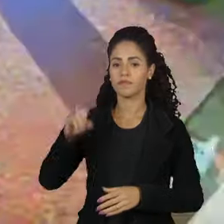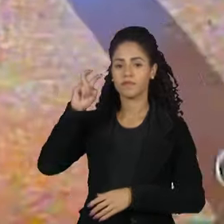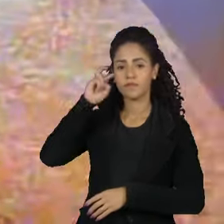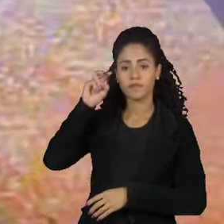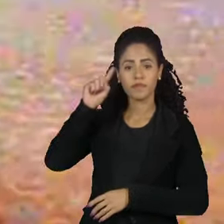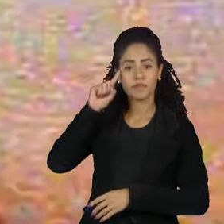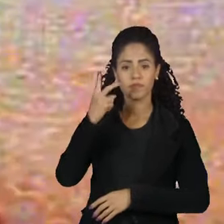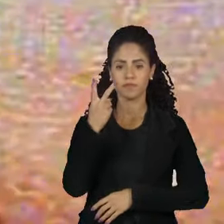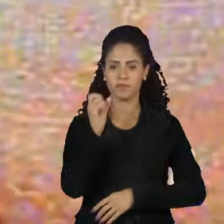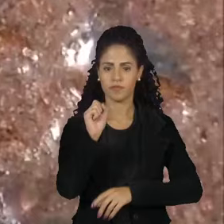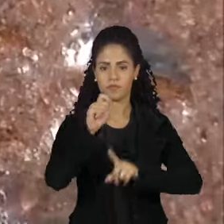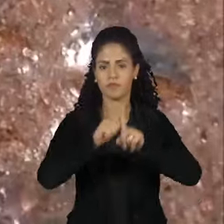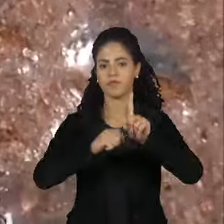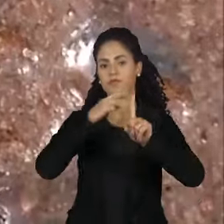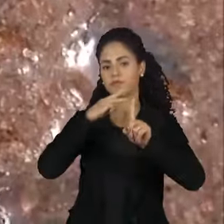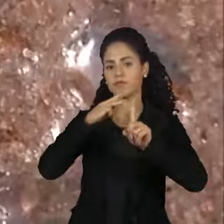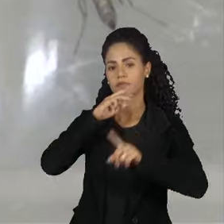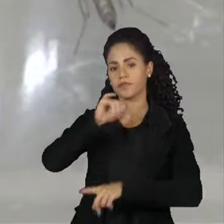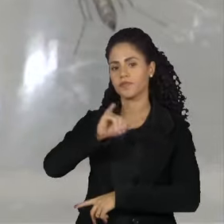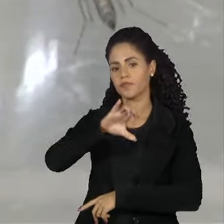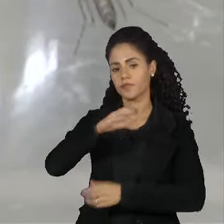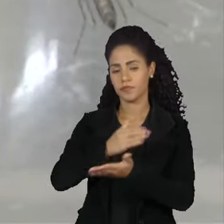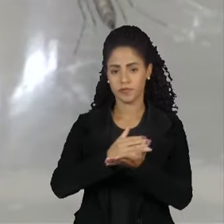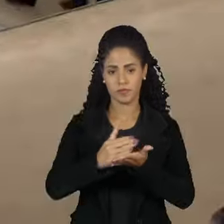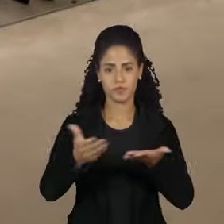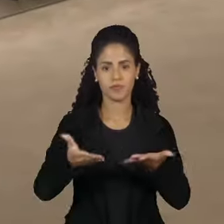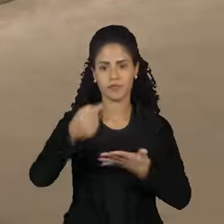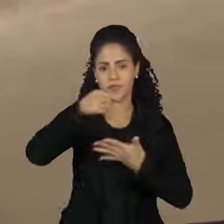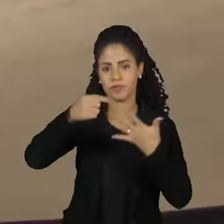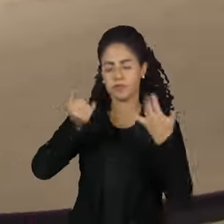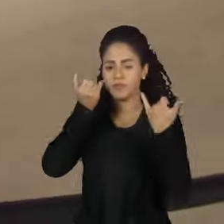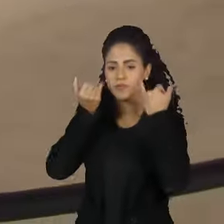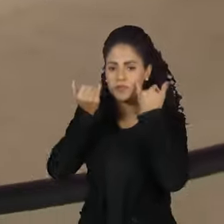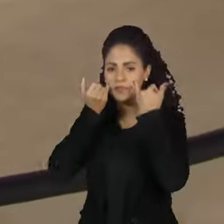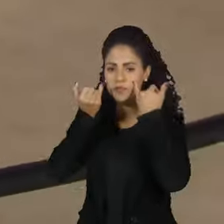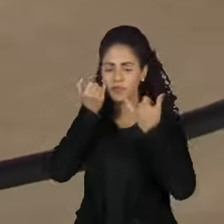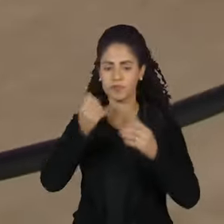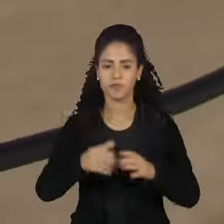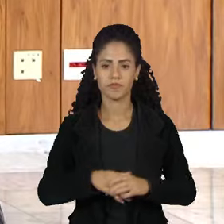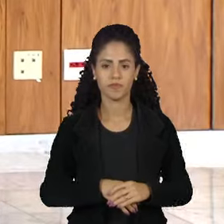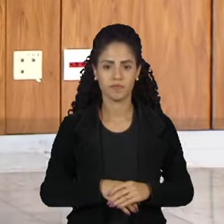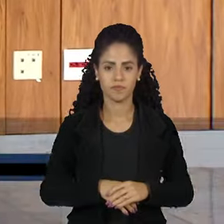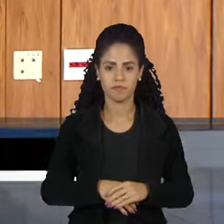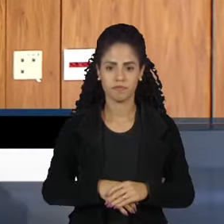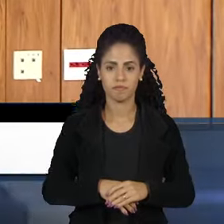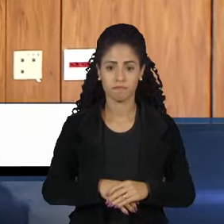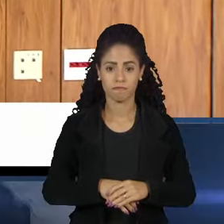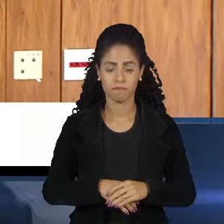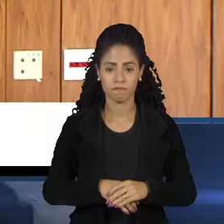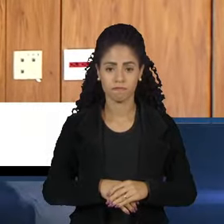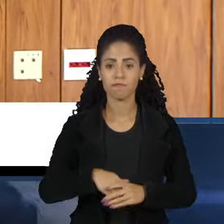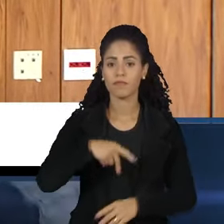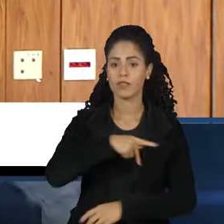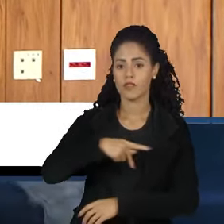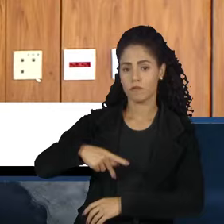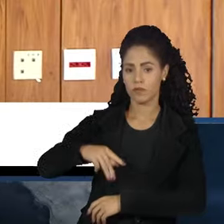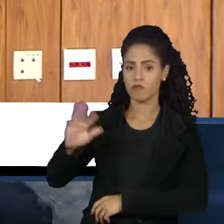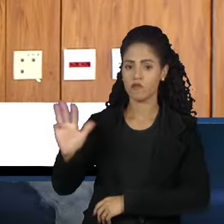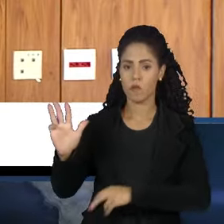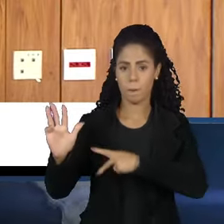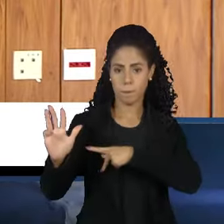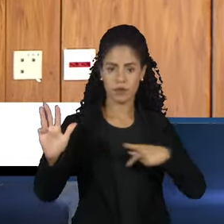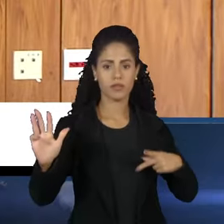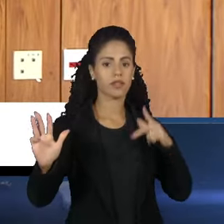Quinta-feira, 28 de março, o Jornal da Cultura está começando com os seguintes destaques. Presidentes Lula e Emmanuel